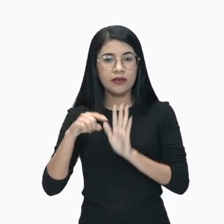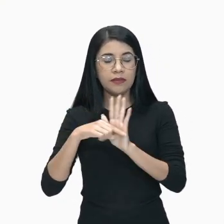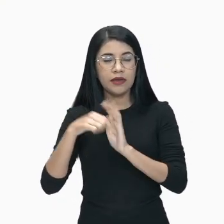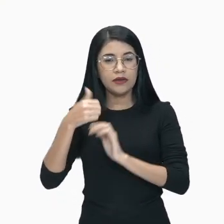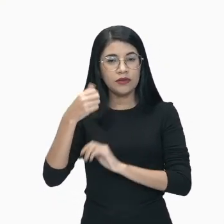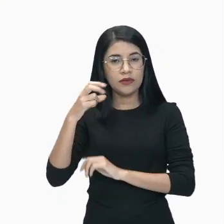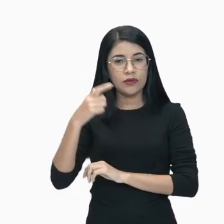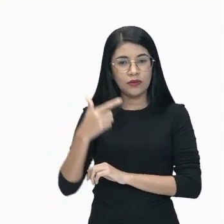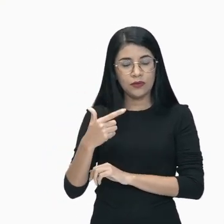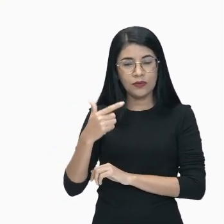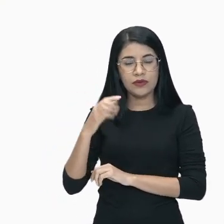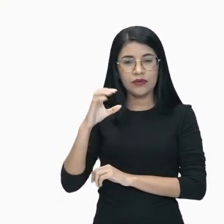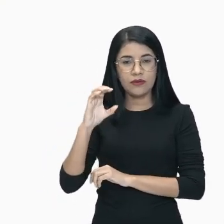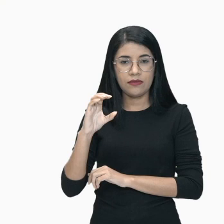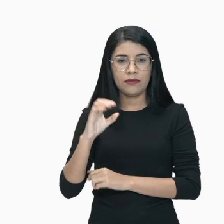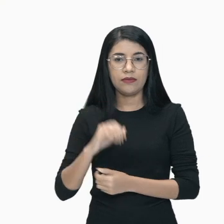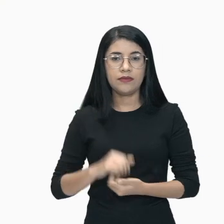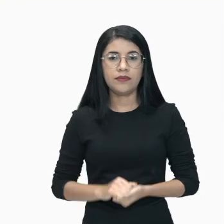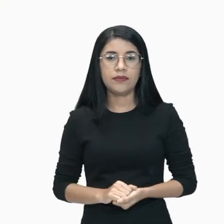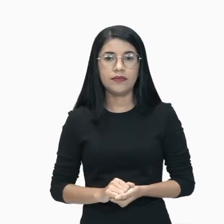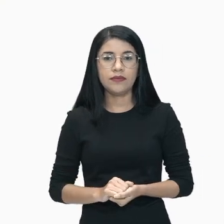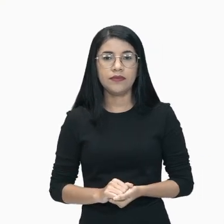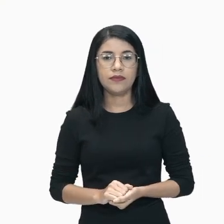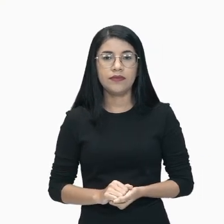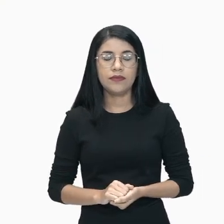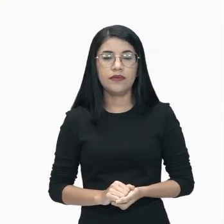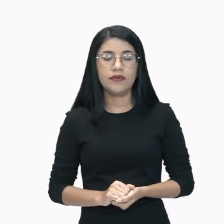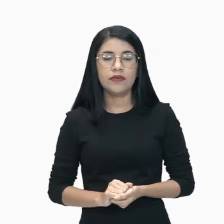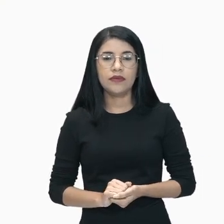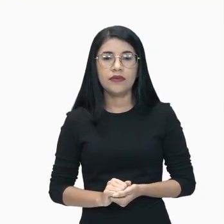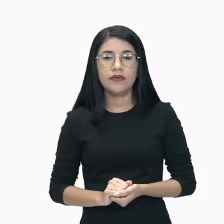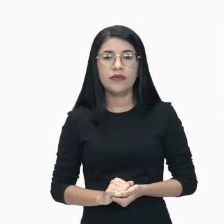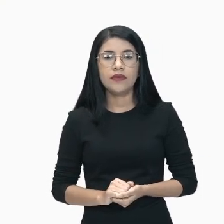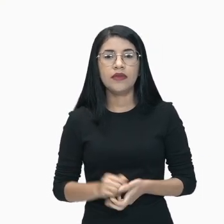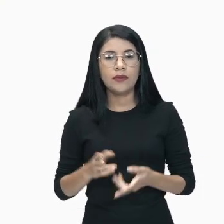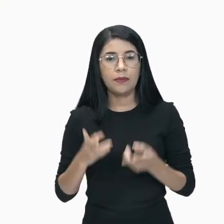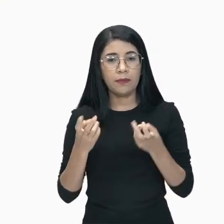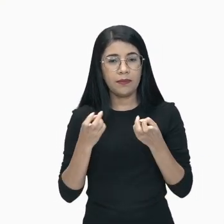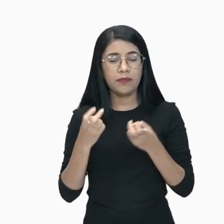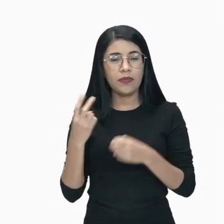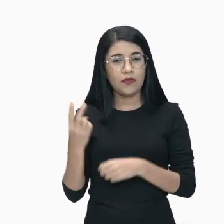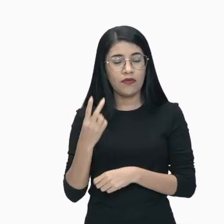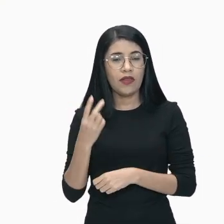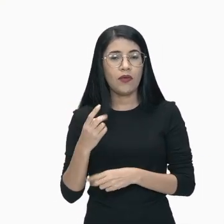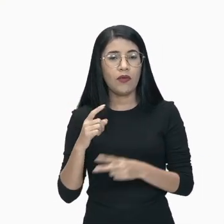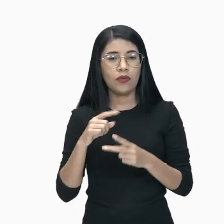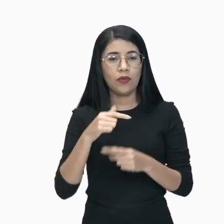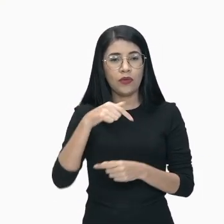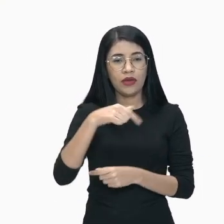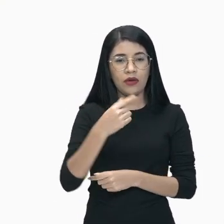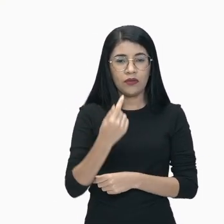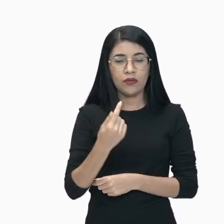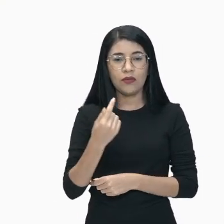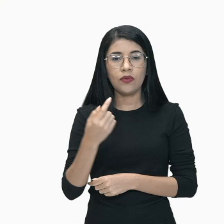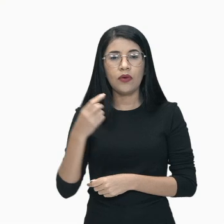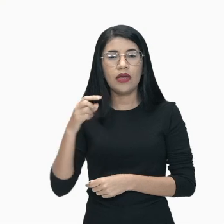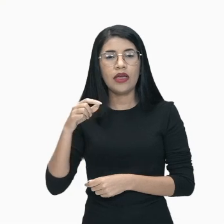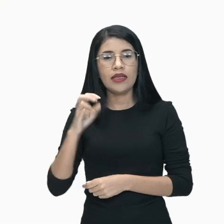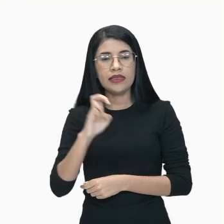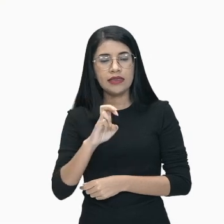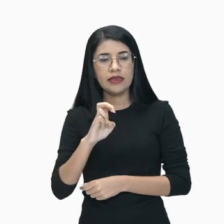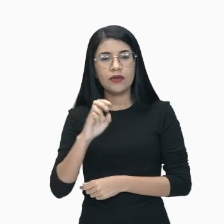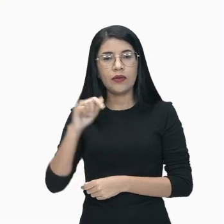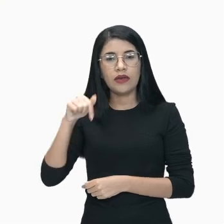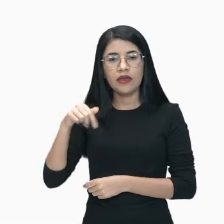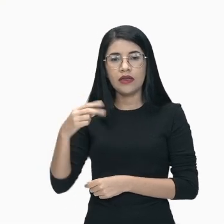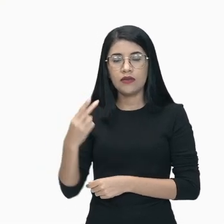12 Coulomb também. O valor da carga Q1 é 5, o valor da carga Q2 é 3